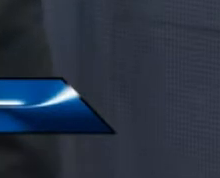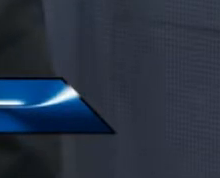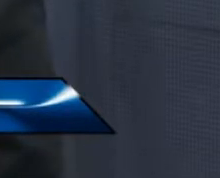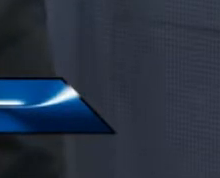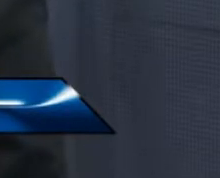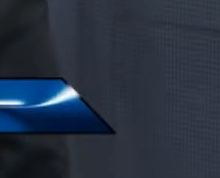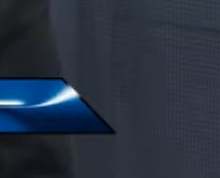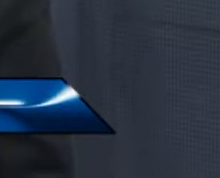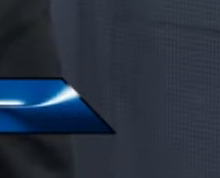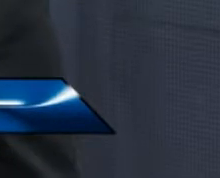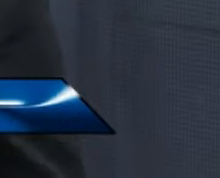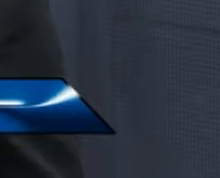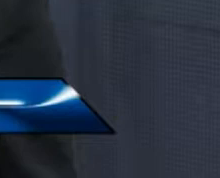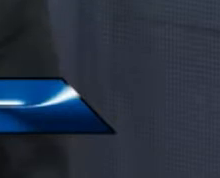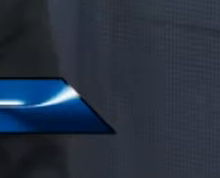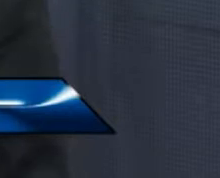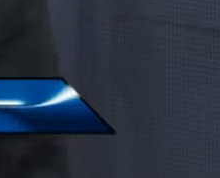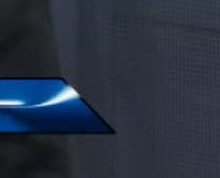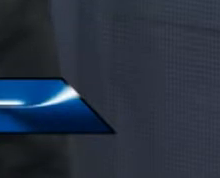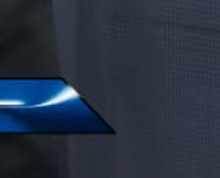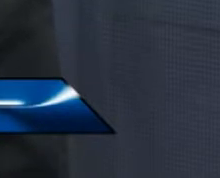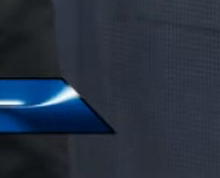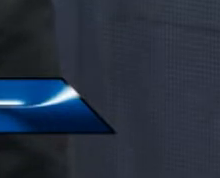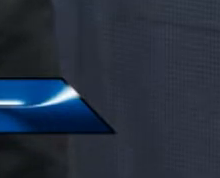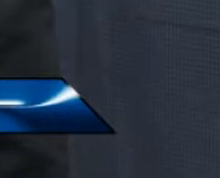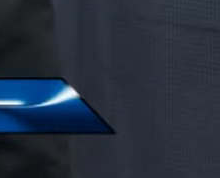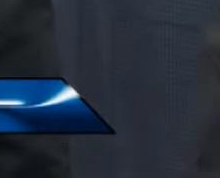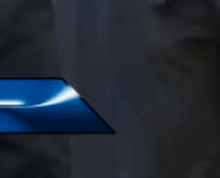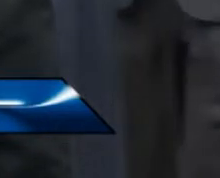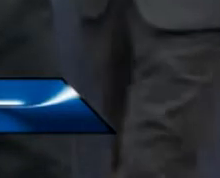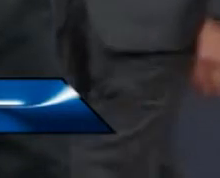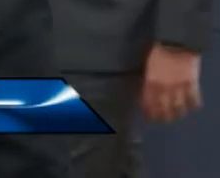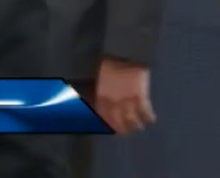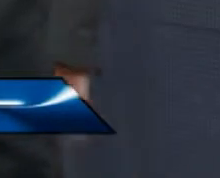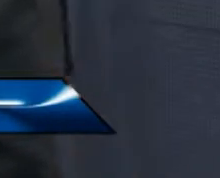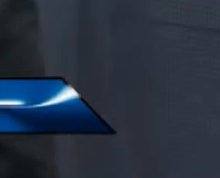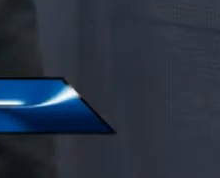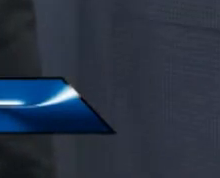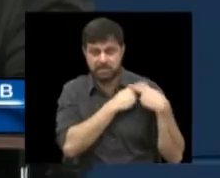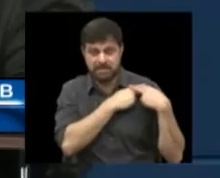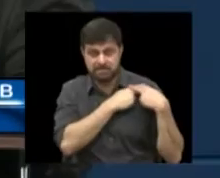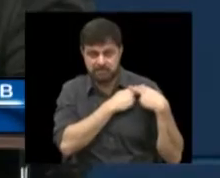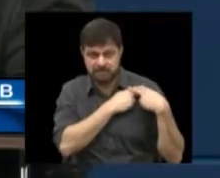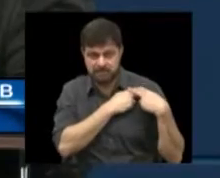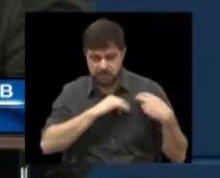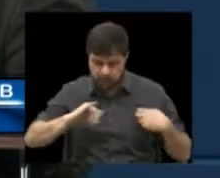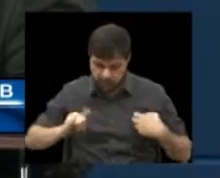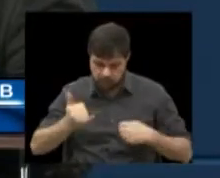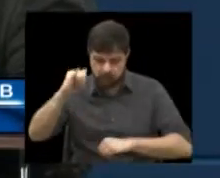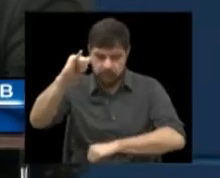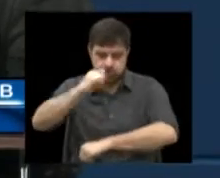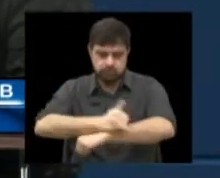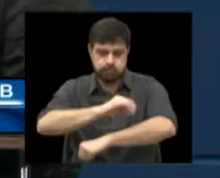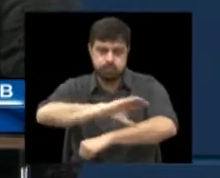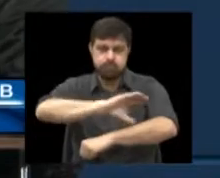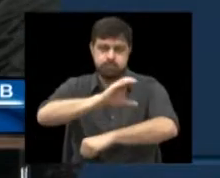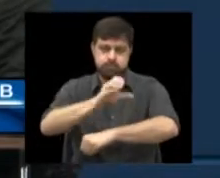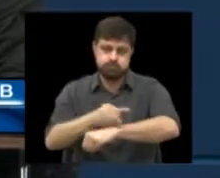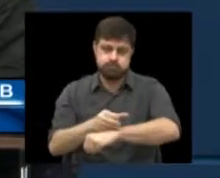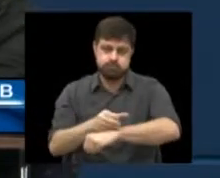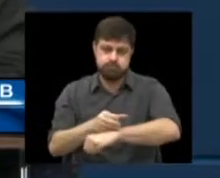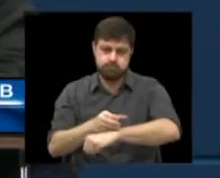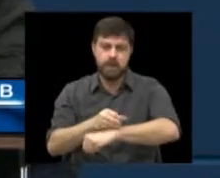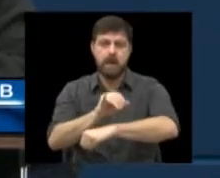saúde, educação, no transporte público. Então é importante que esse projeto seja aprovado. Sobre a decisão do Supremo, o